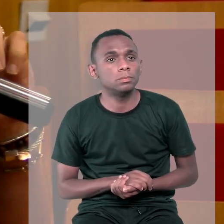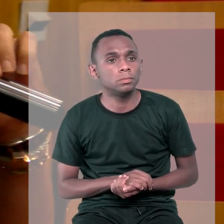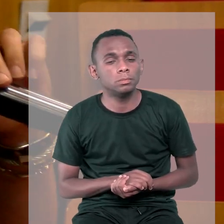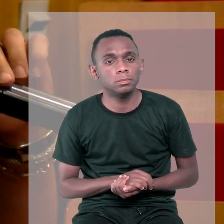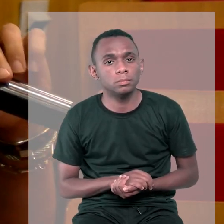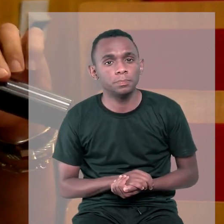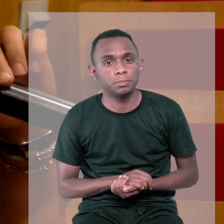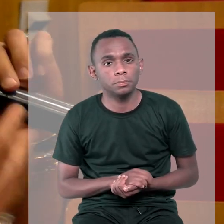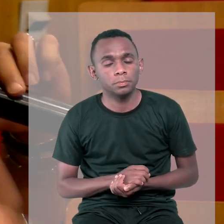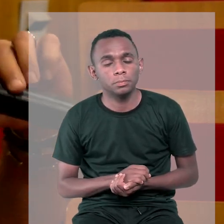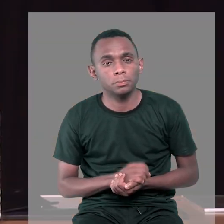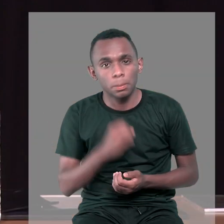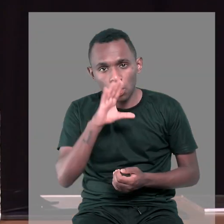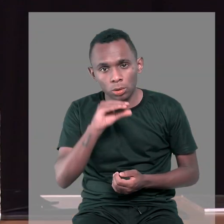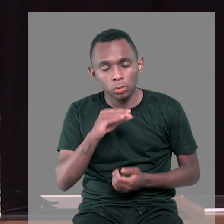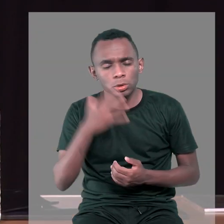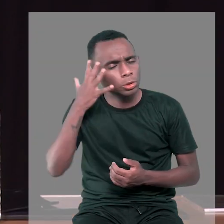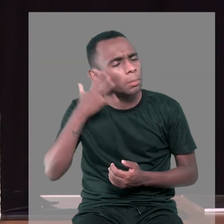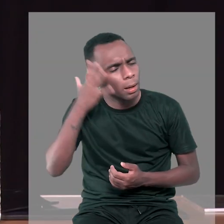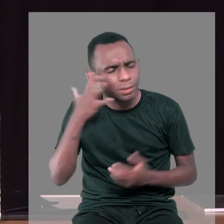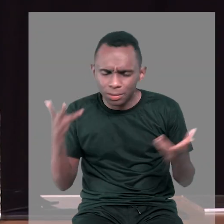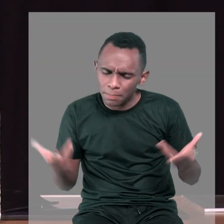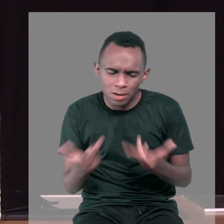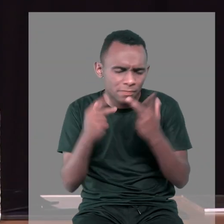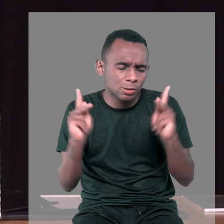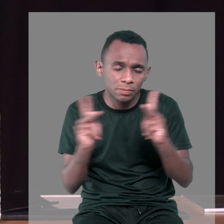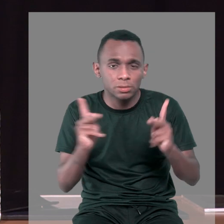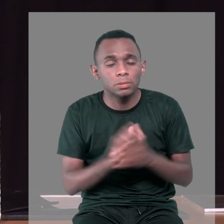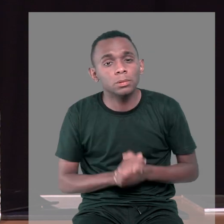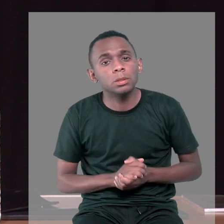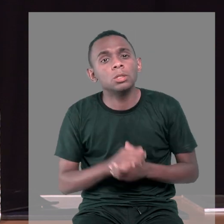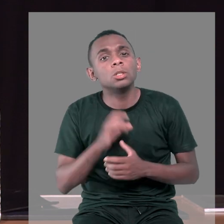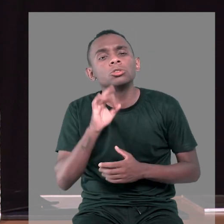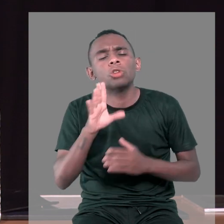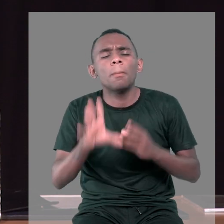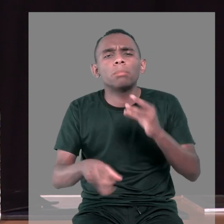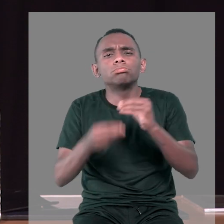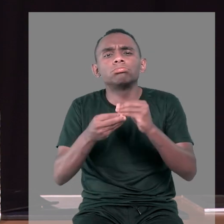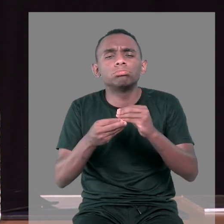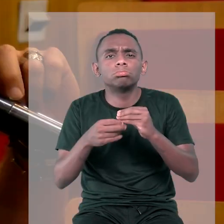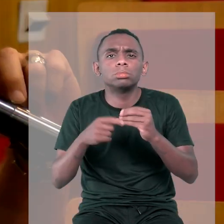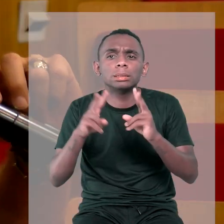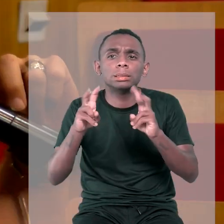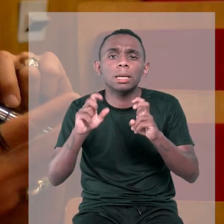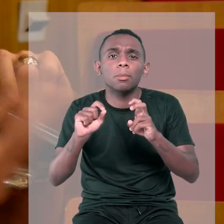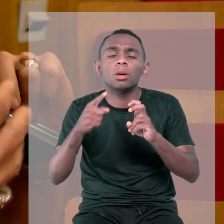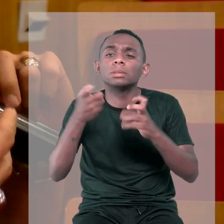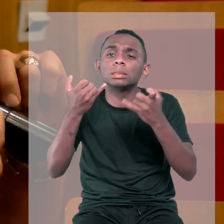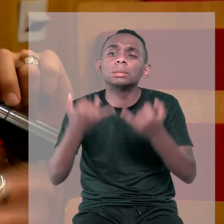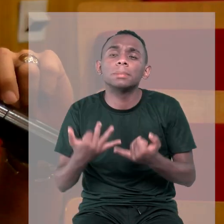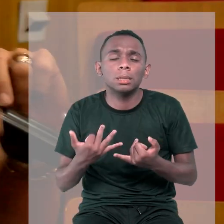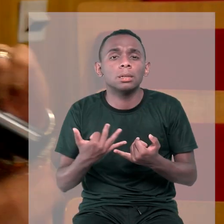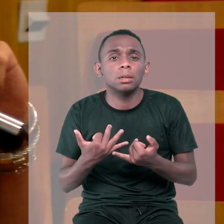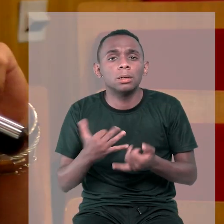traz da Arendt trabalhar o homem medíocre. Esse homem medíocre, burocrata, né? E que na época, sim, né?